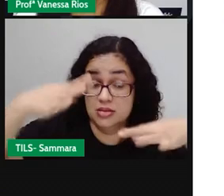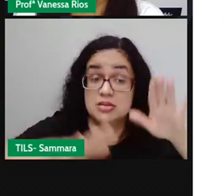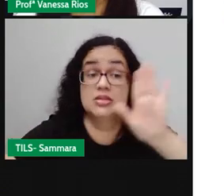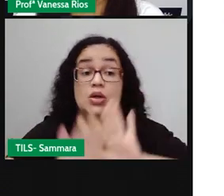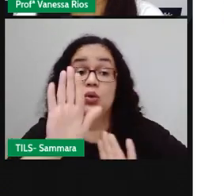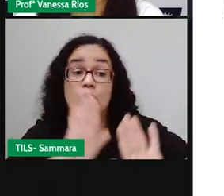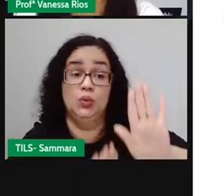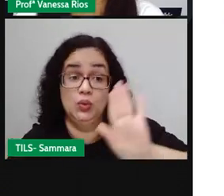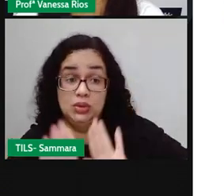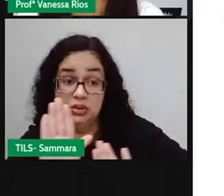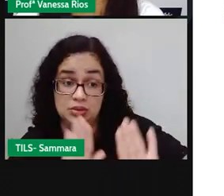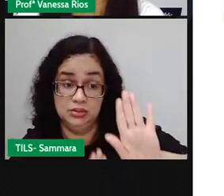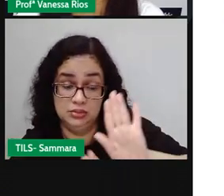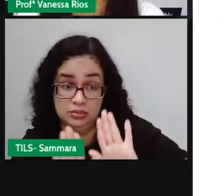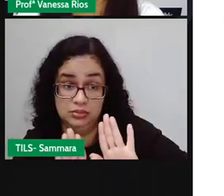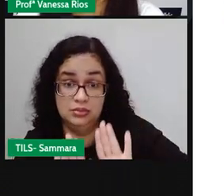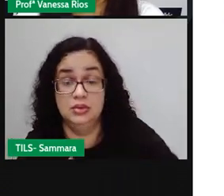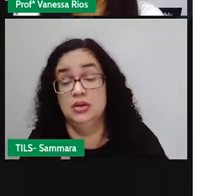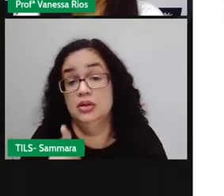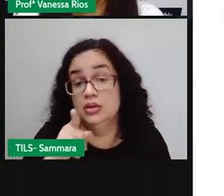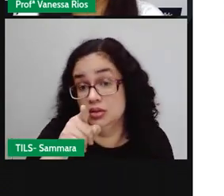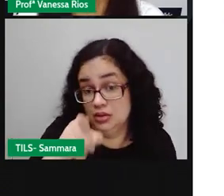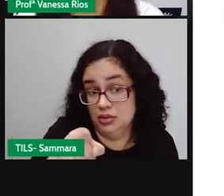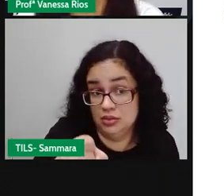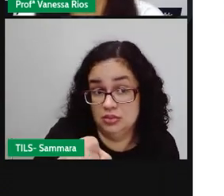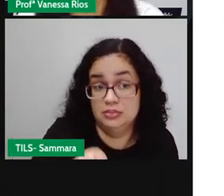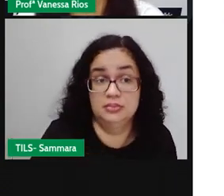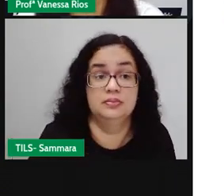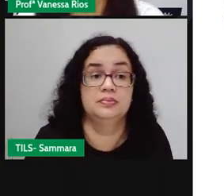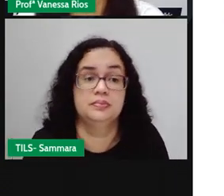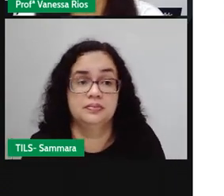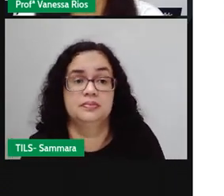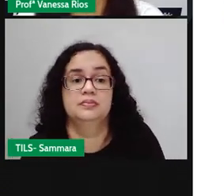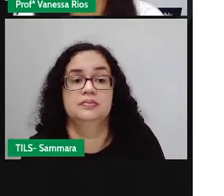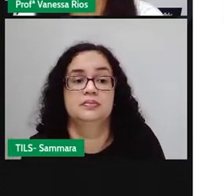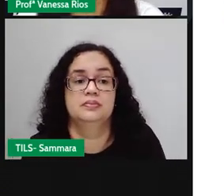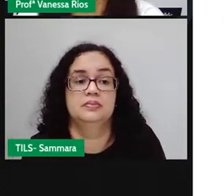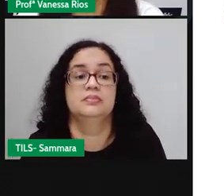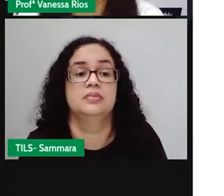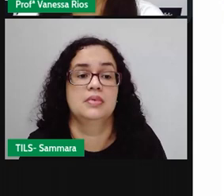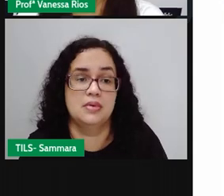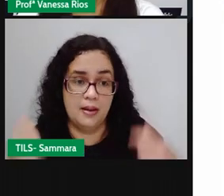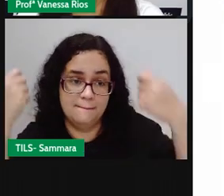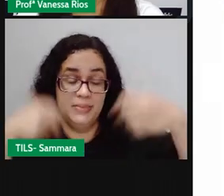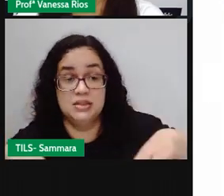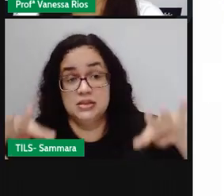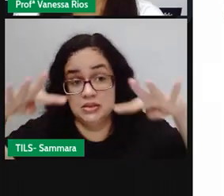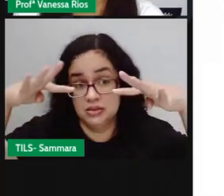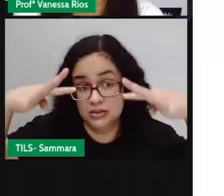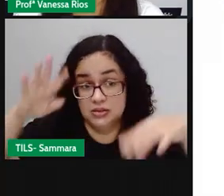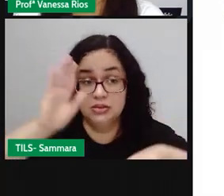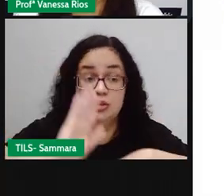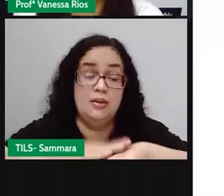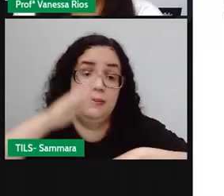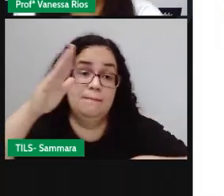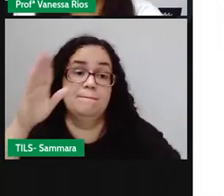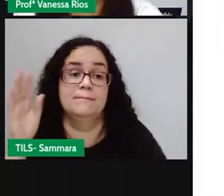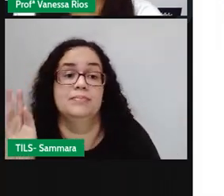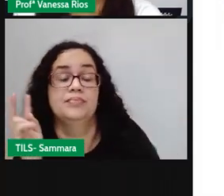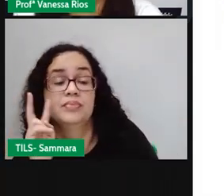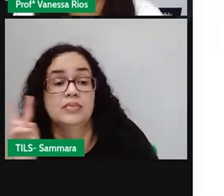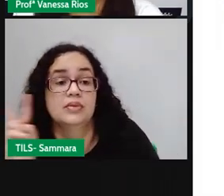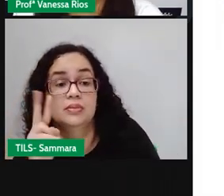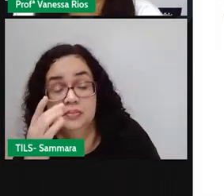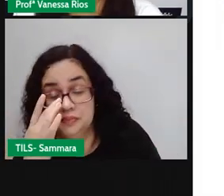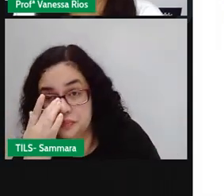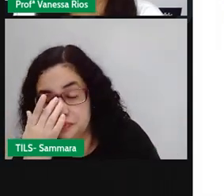né? Porque se não passou pelo teste do Inmetro, ele precisa ter uma atenção ainda maior, porque ele não foi,